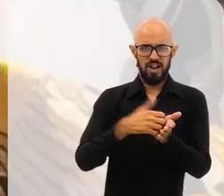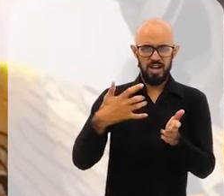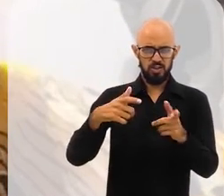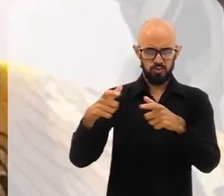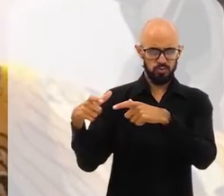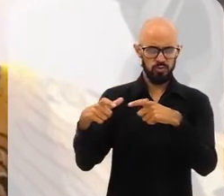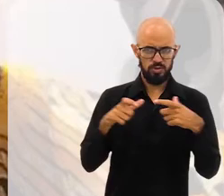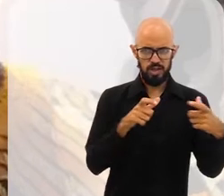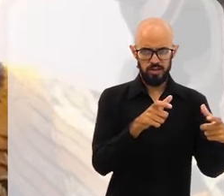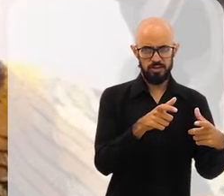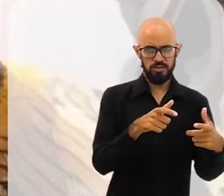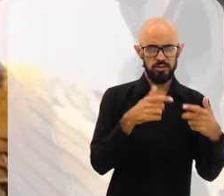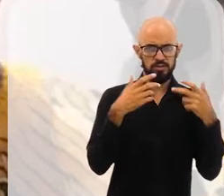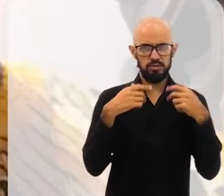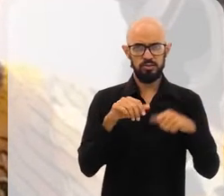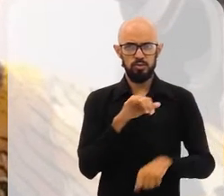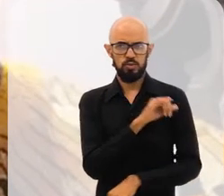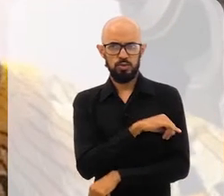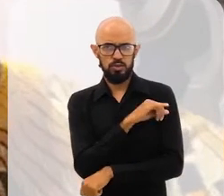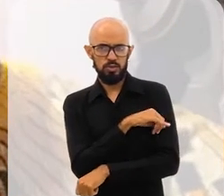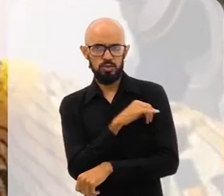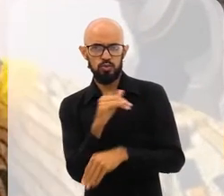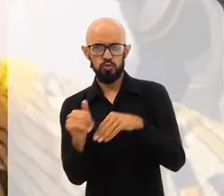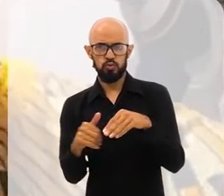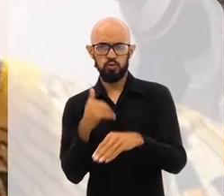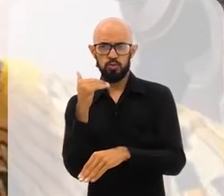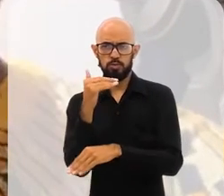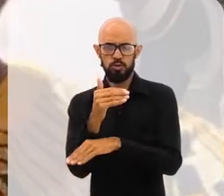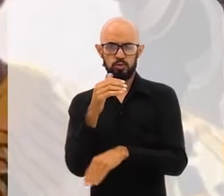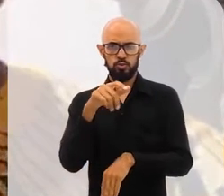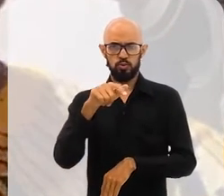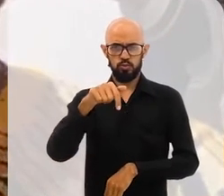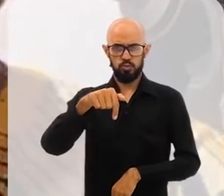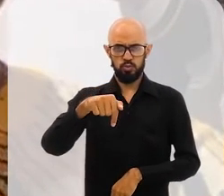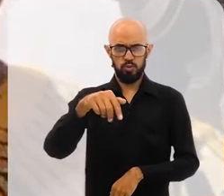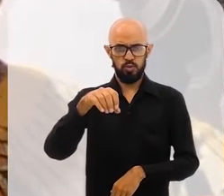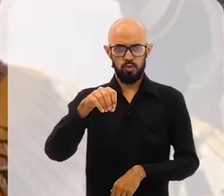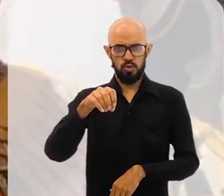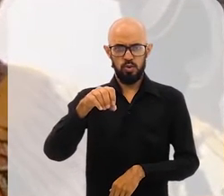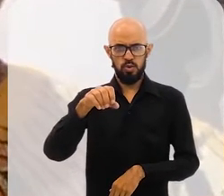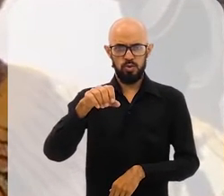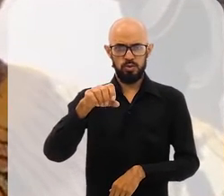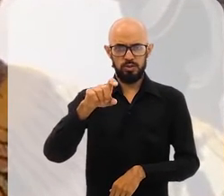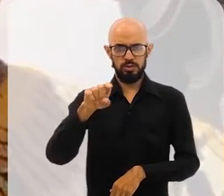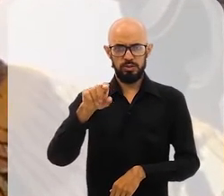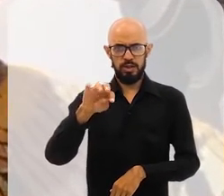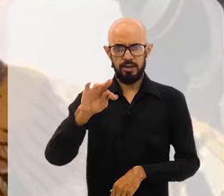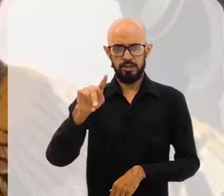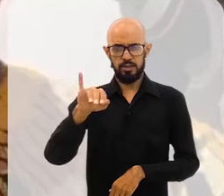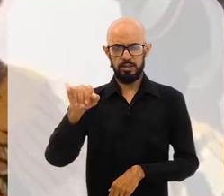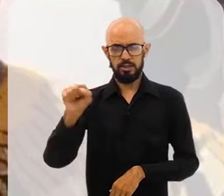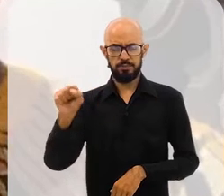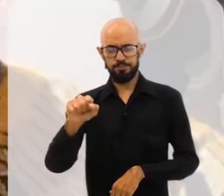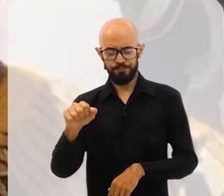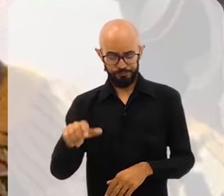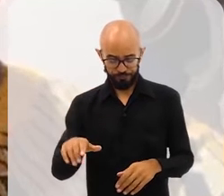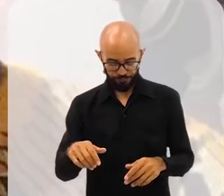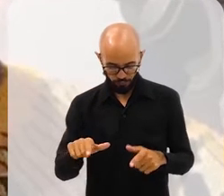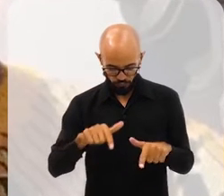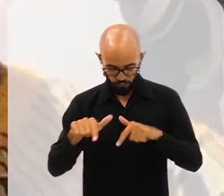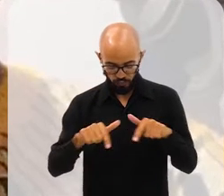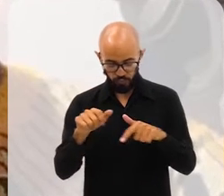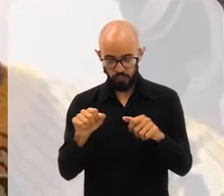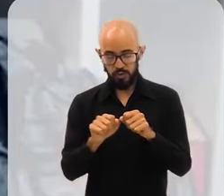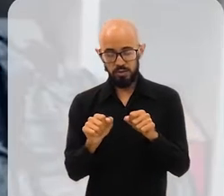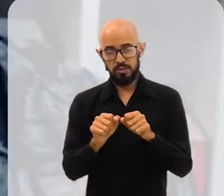comuns em cartaz muito chato do Rio sobretudo no Gonzaguinha é o trabalho